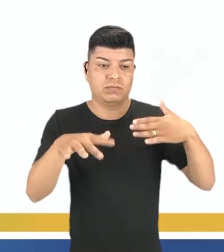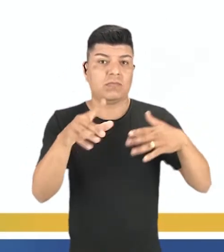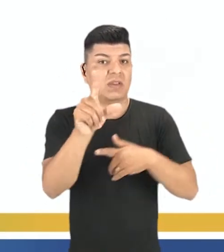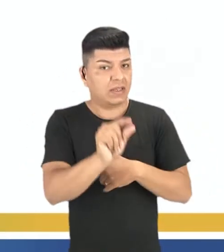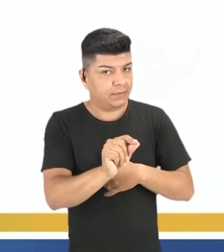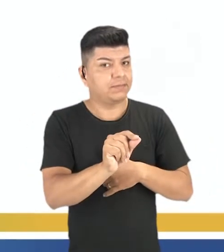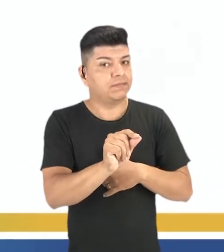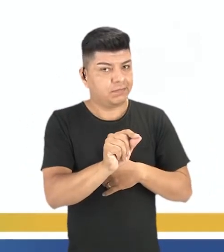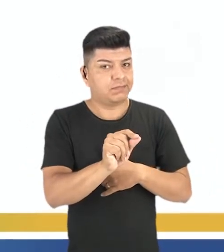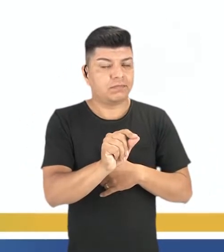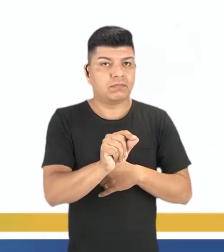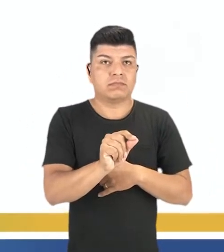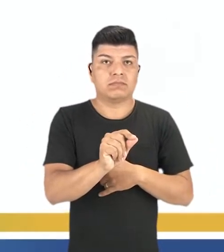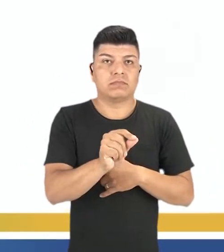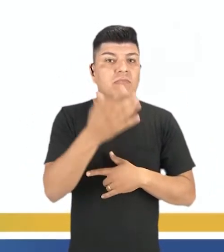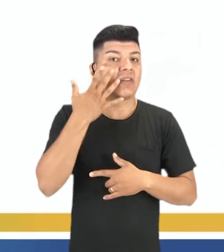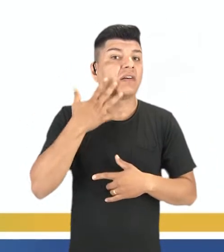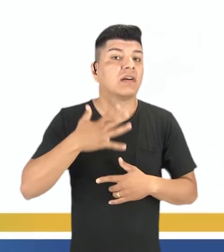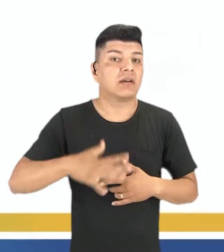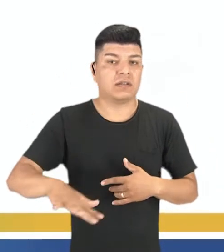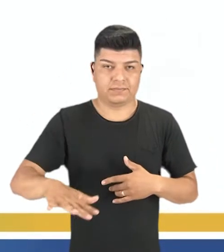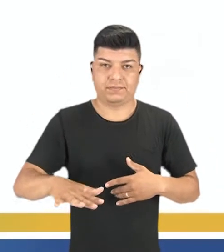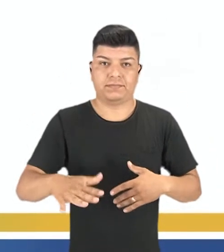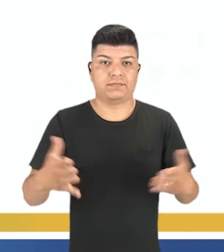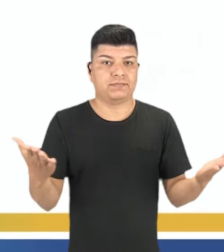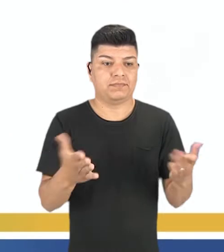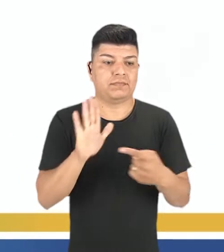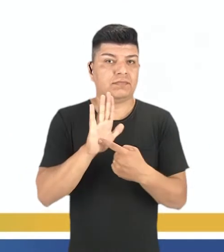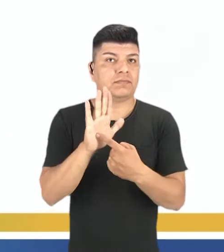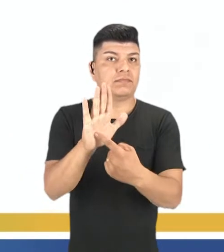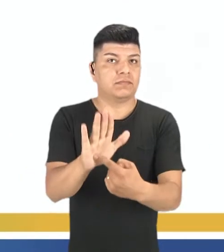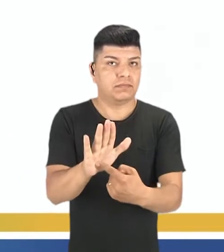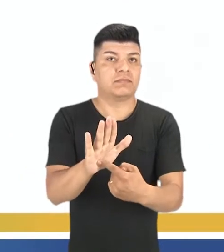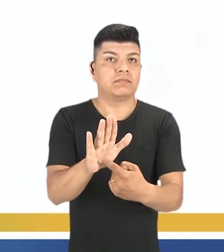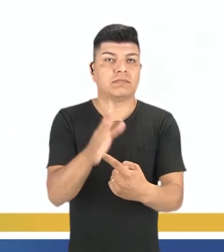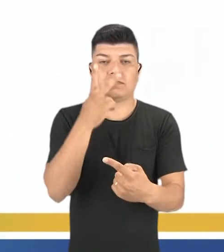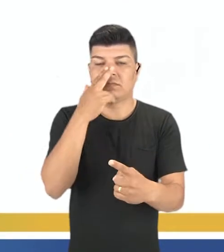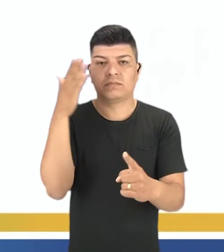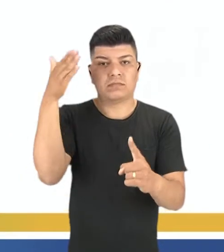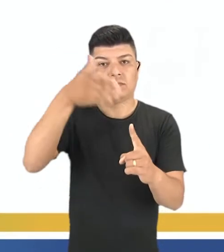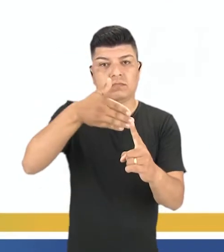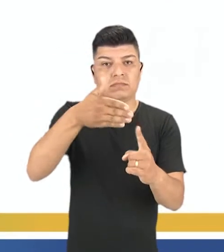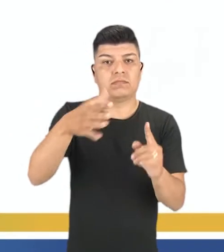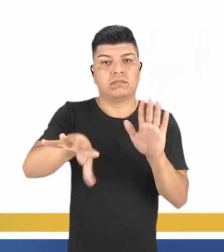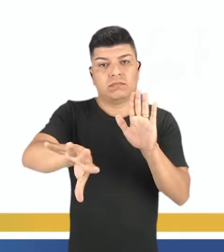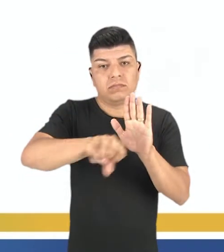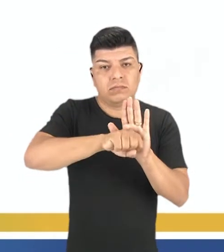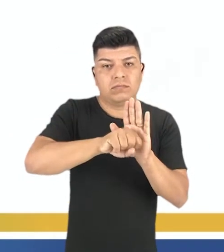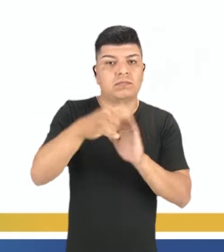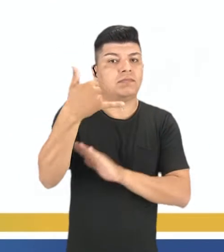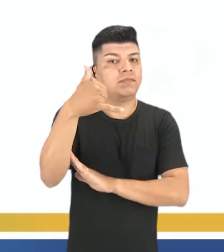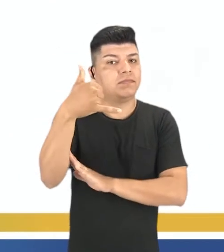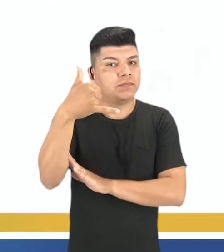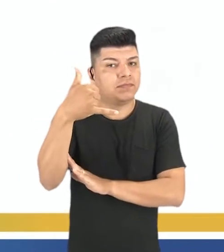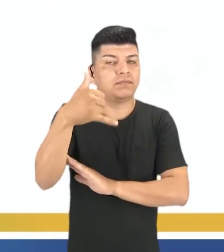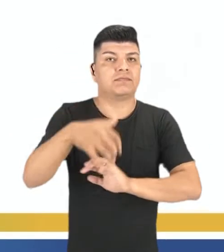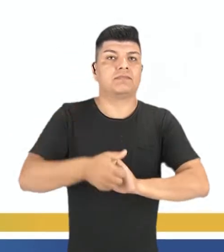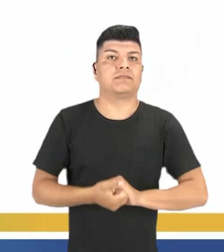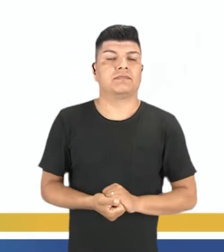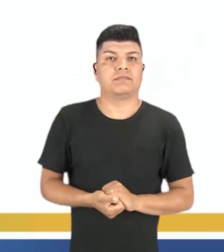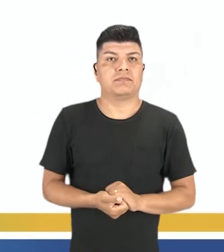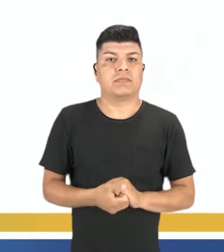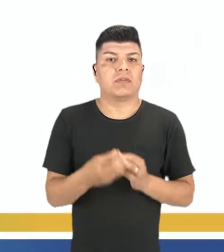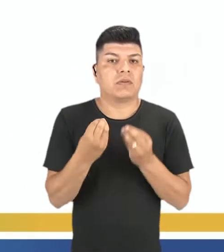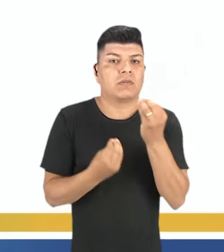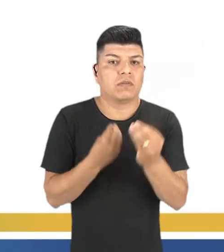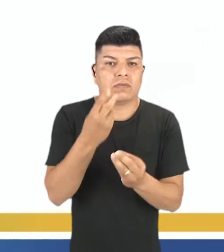menos. Então as crianças de hoje, como mostra, estão muito voltadas para aplicativos de celular. E